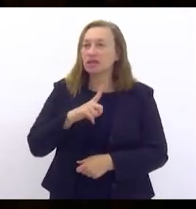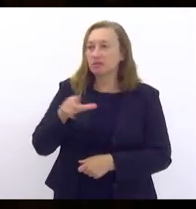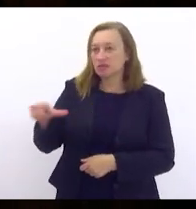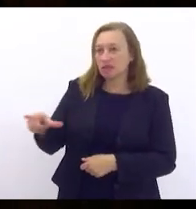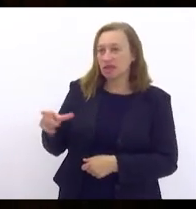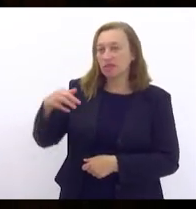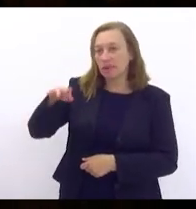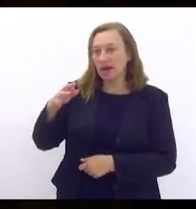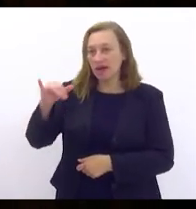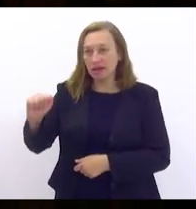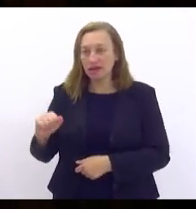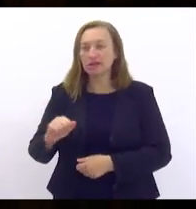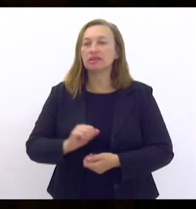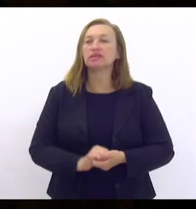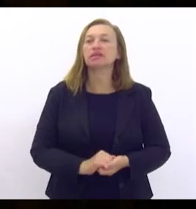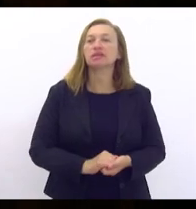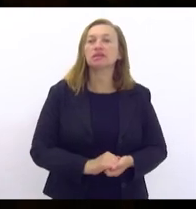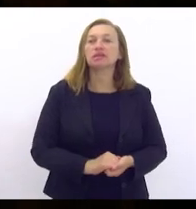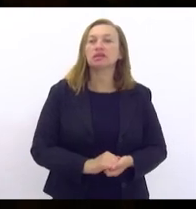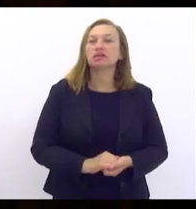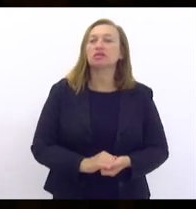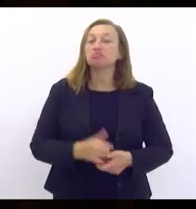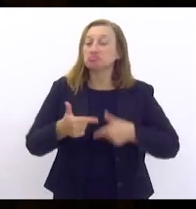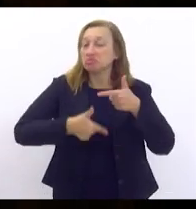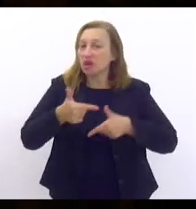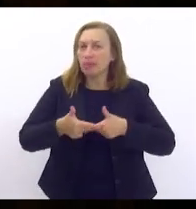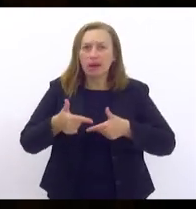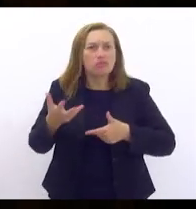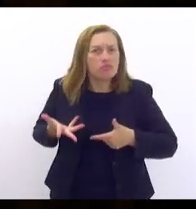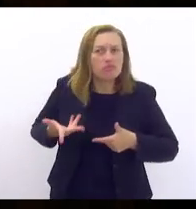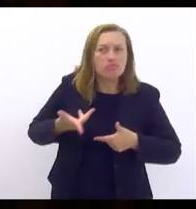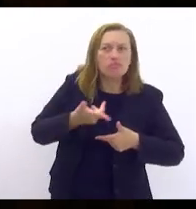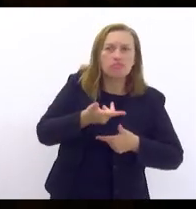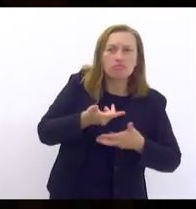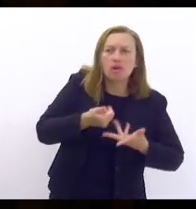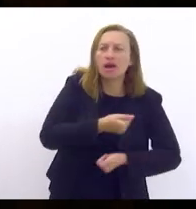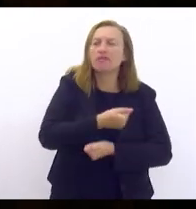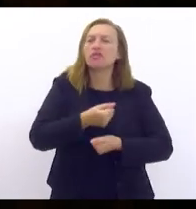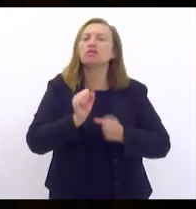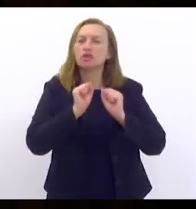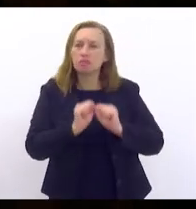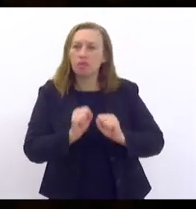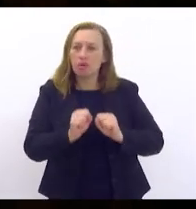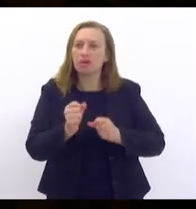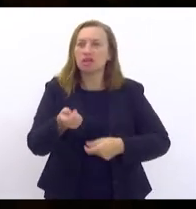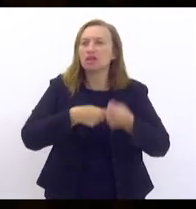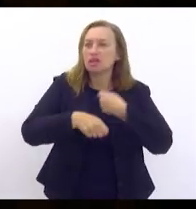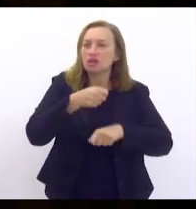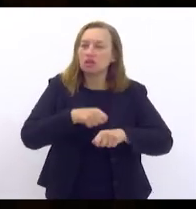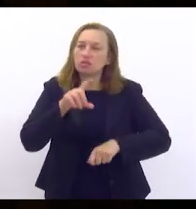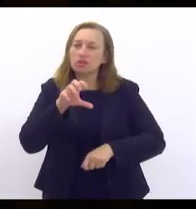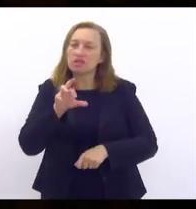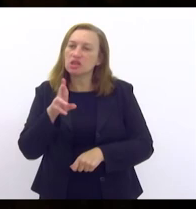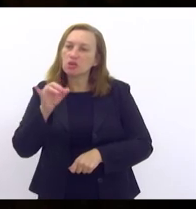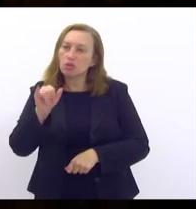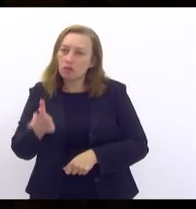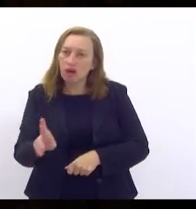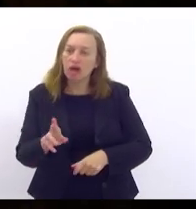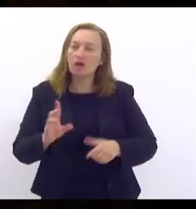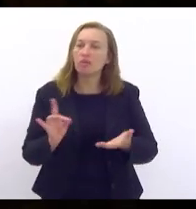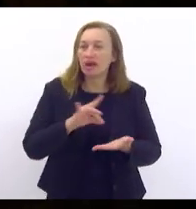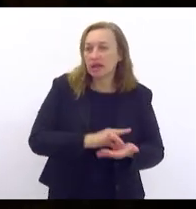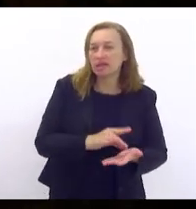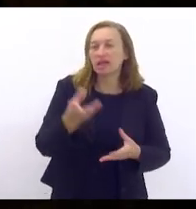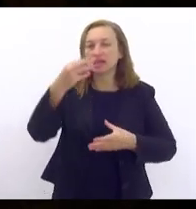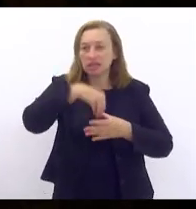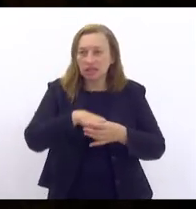Mariana Maia presente que vem fazendo um trabalho incrível para que a gente possa trazer economia circular como uma realidade dentro da